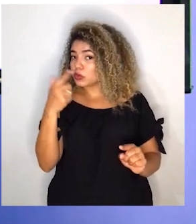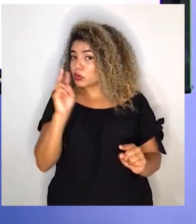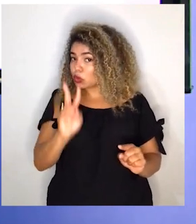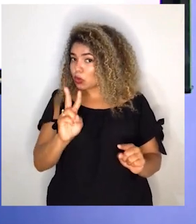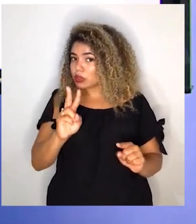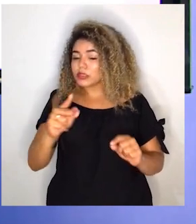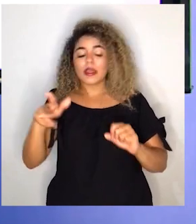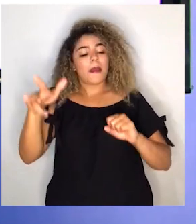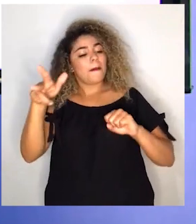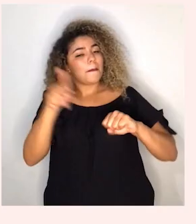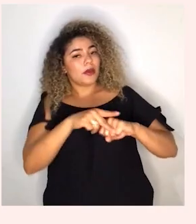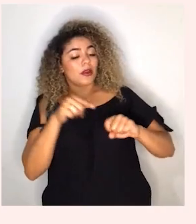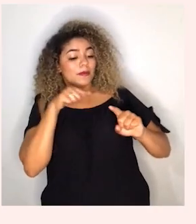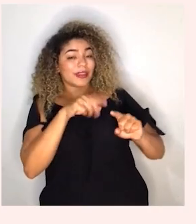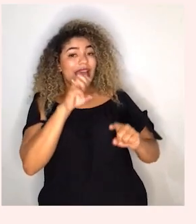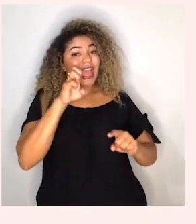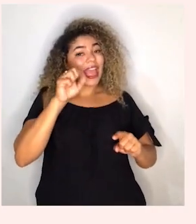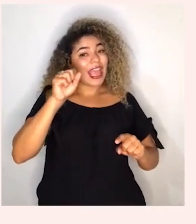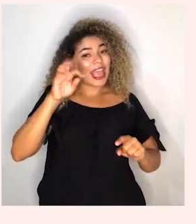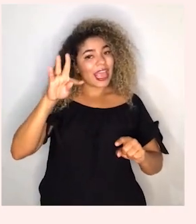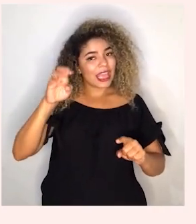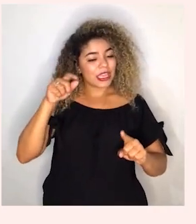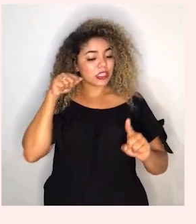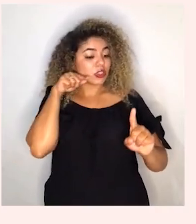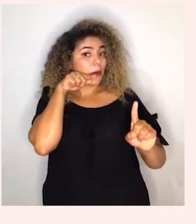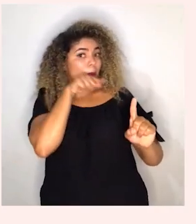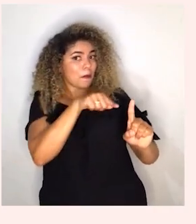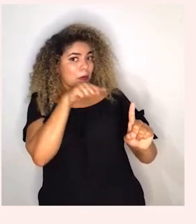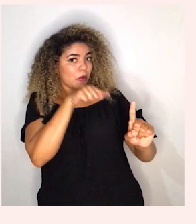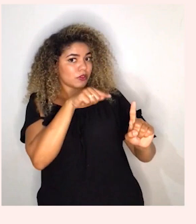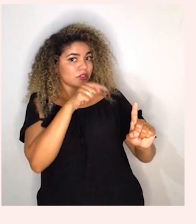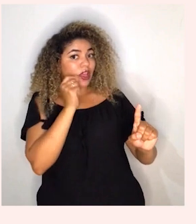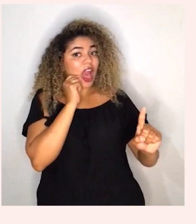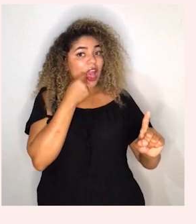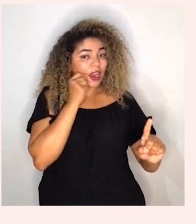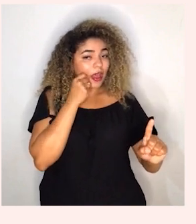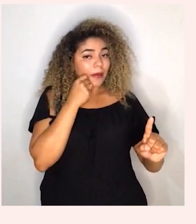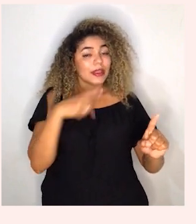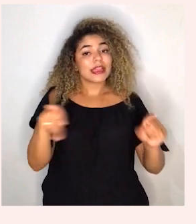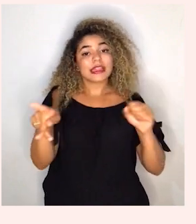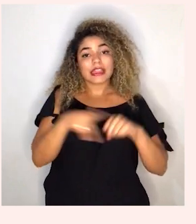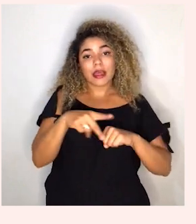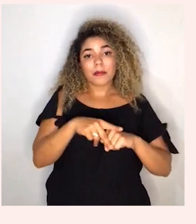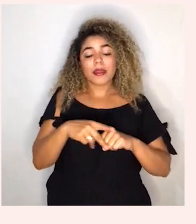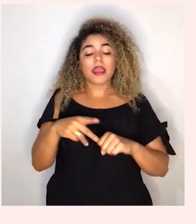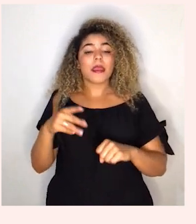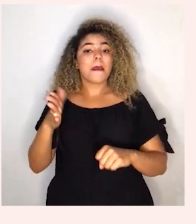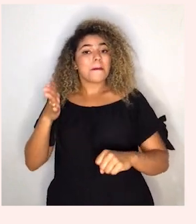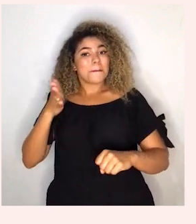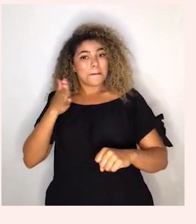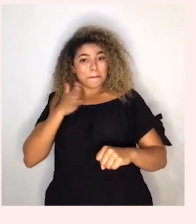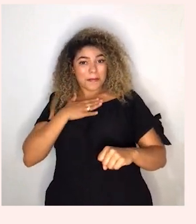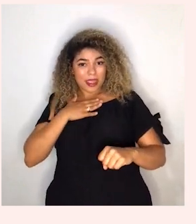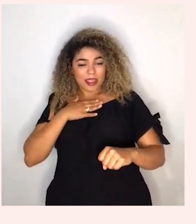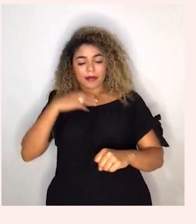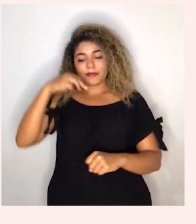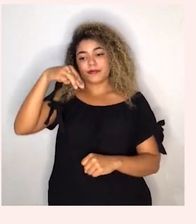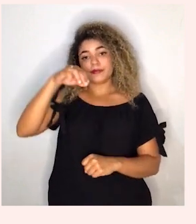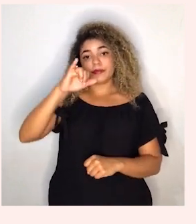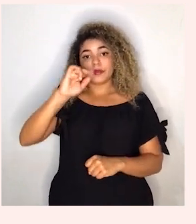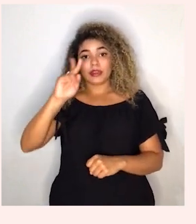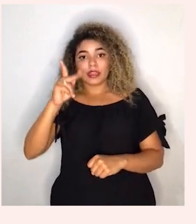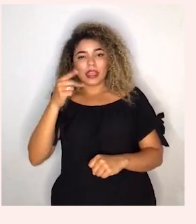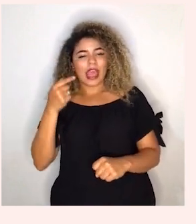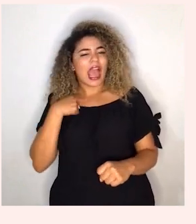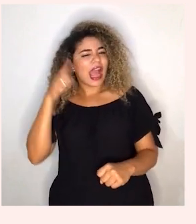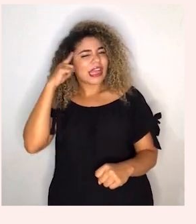pronome demonstrativo este, para indicar algo, no caso indica o lápis, e o pronome possessivo minha, que